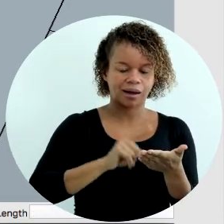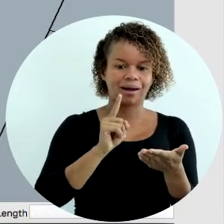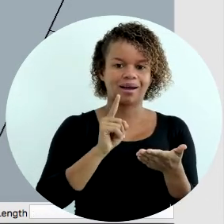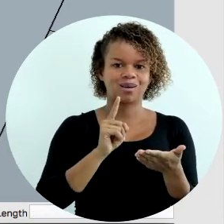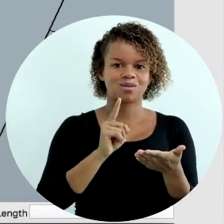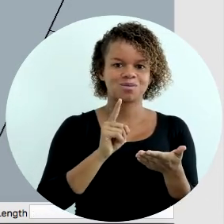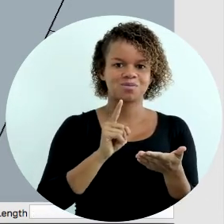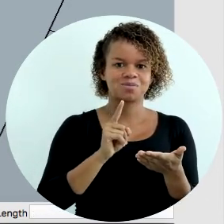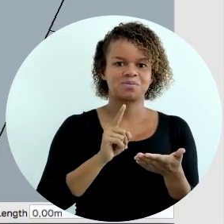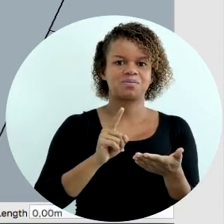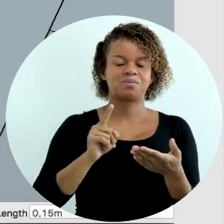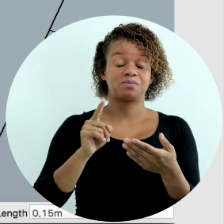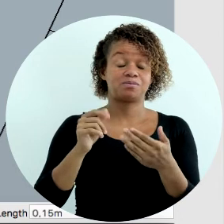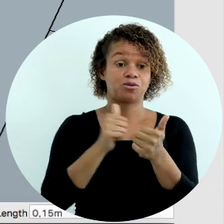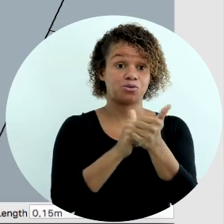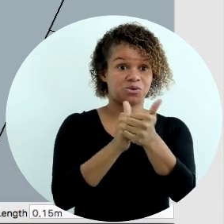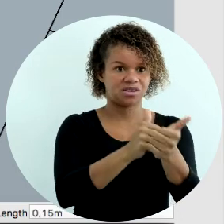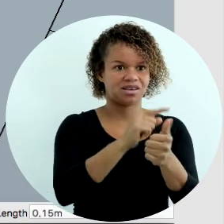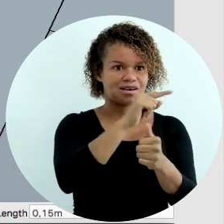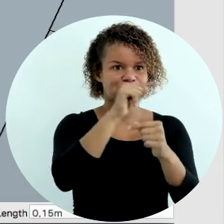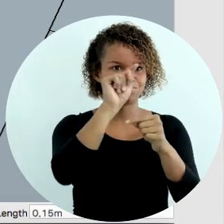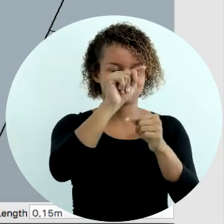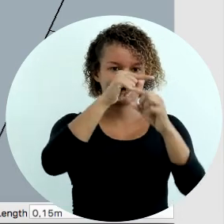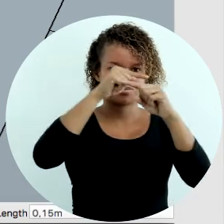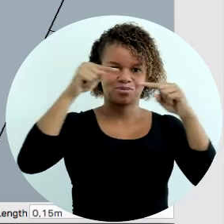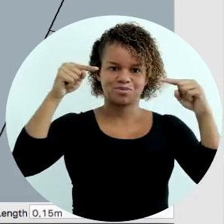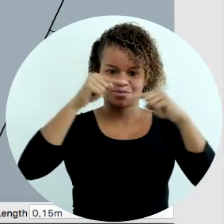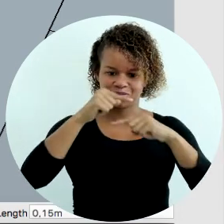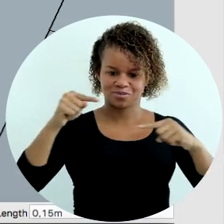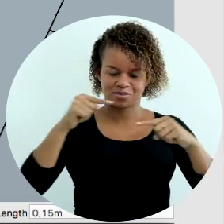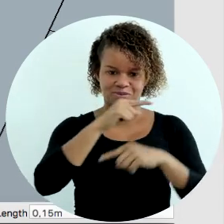Eu vou clicar sobre o ponto guia